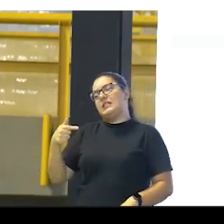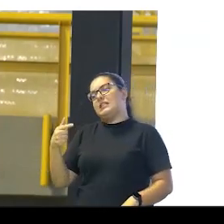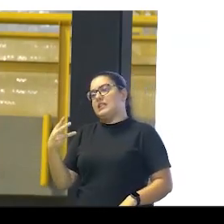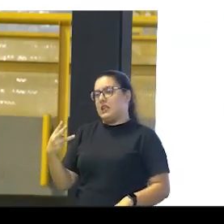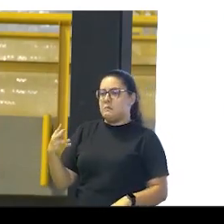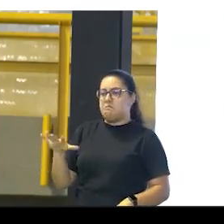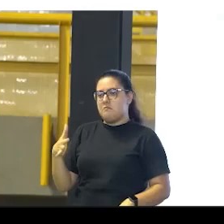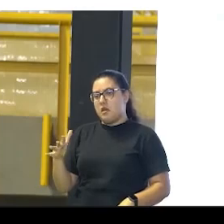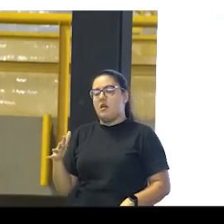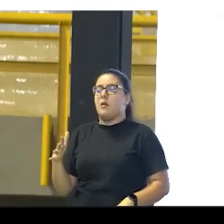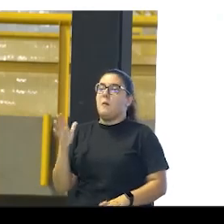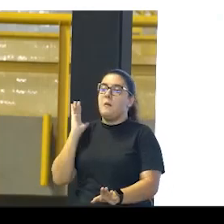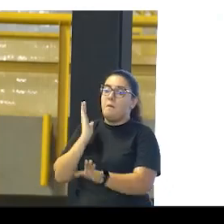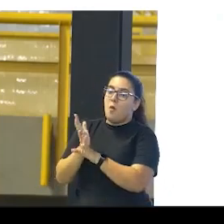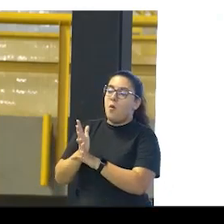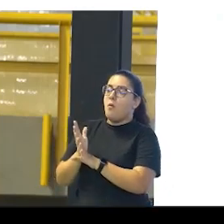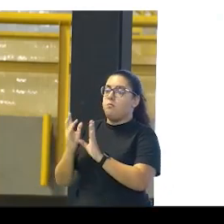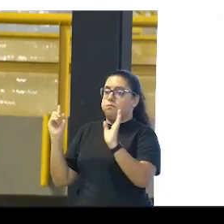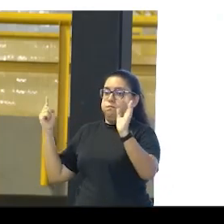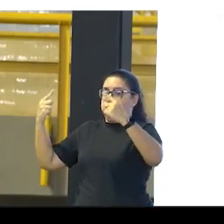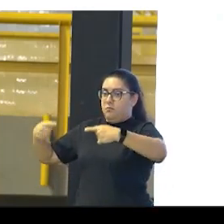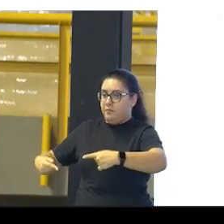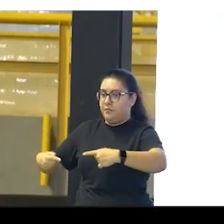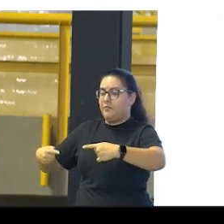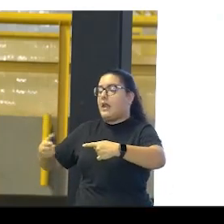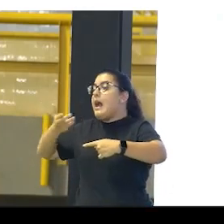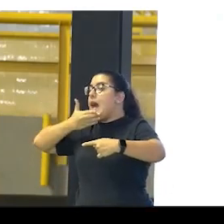1973, fruto do acirramento da briga entre